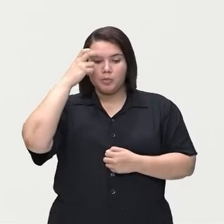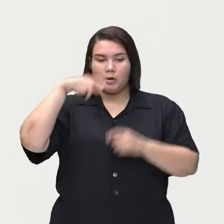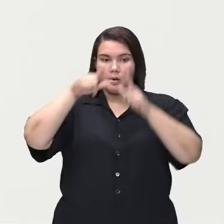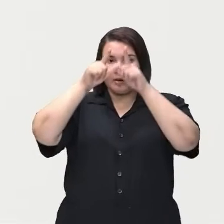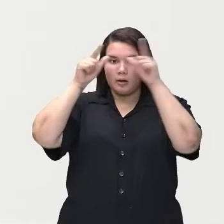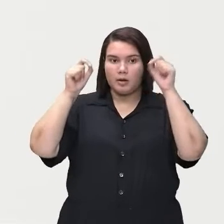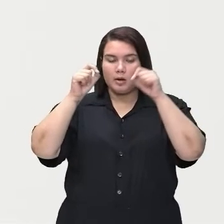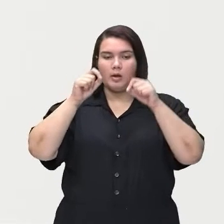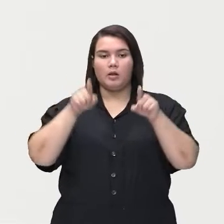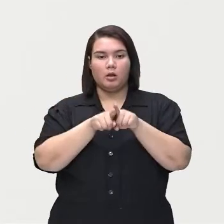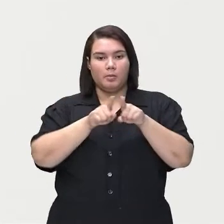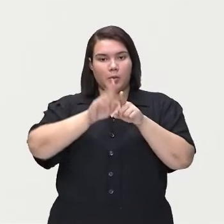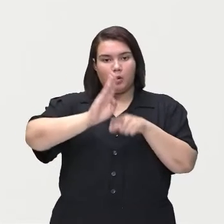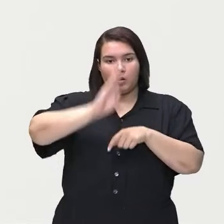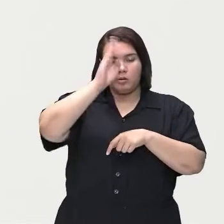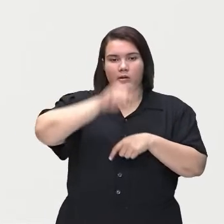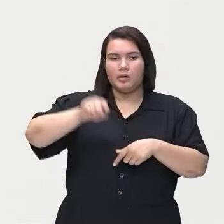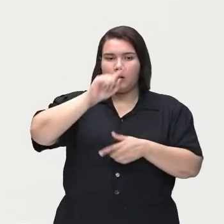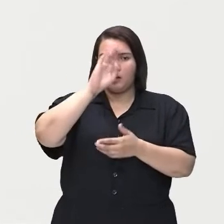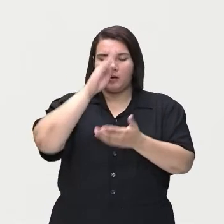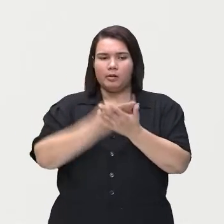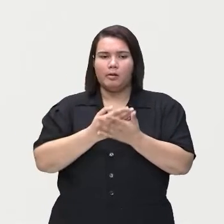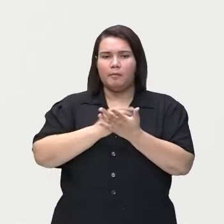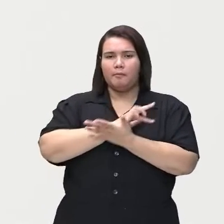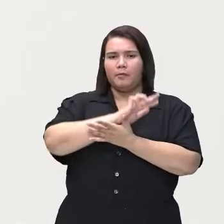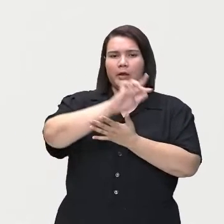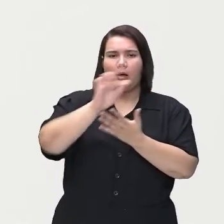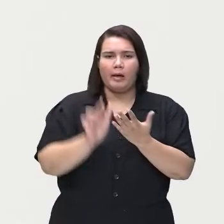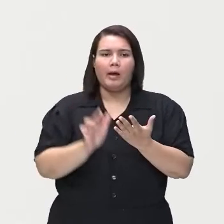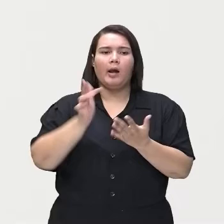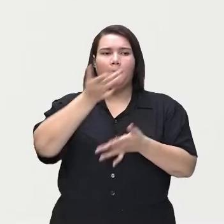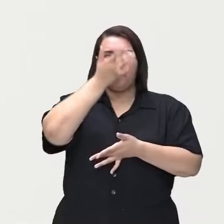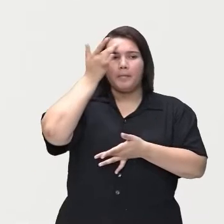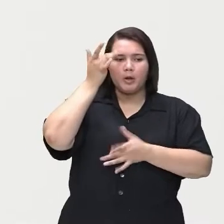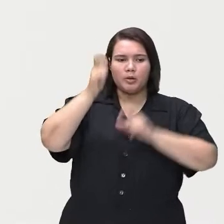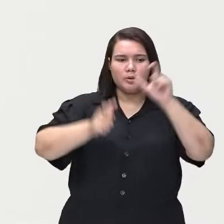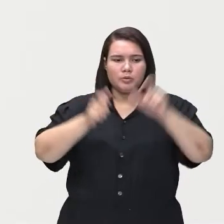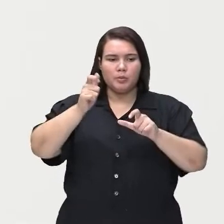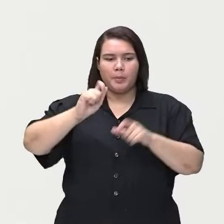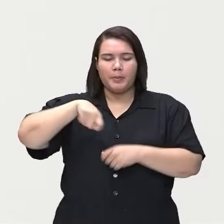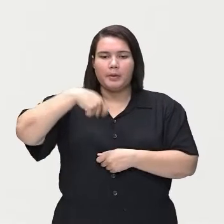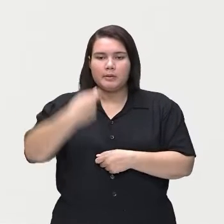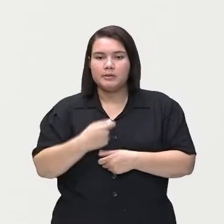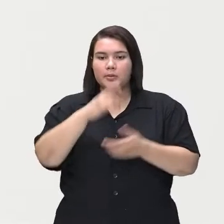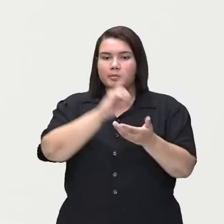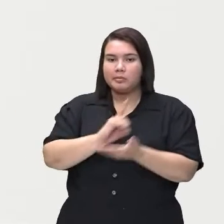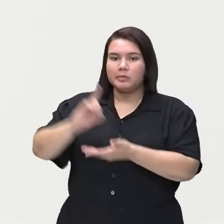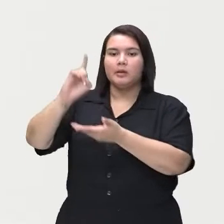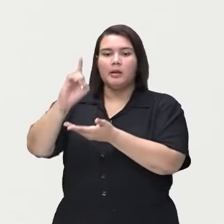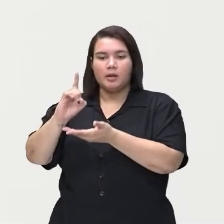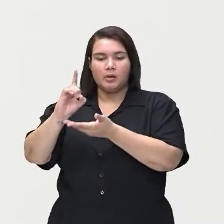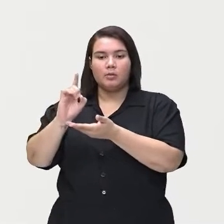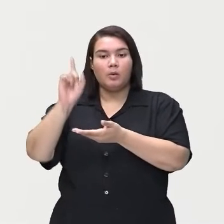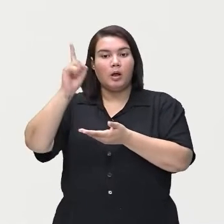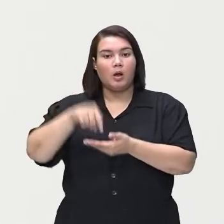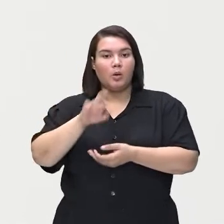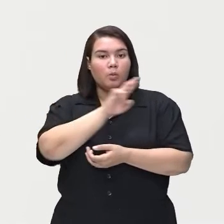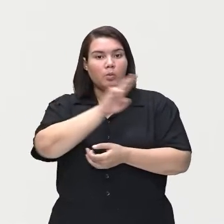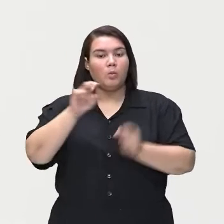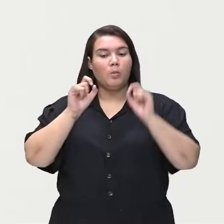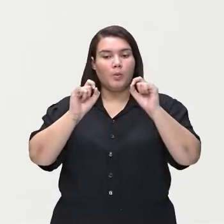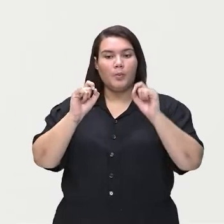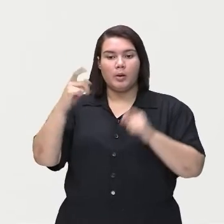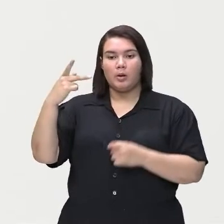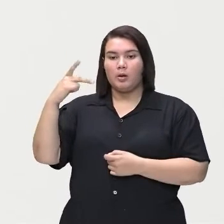romana, eles acreditavam na existência de muitos deuses. Por isso nós chamamos de politeísta.